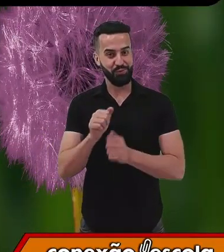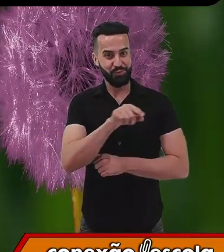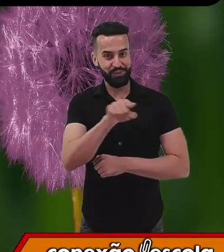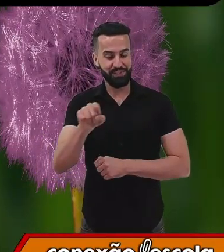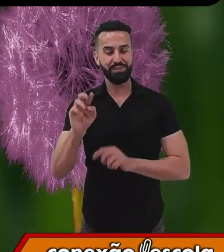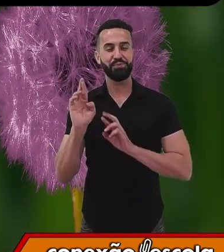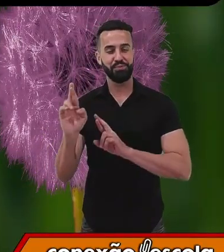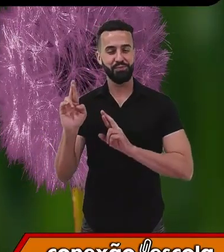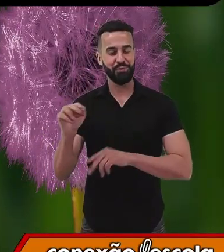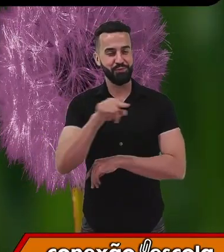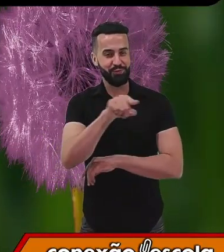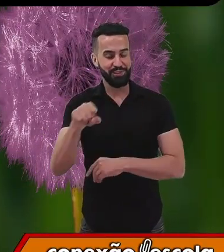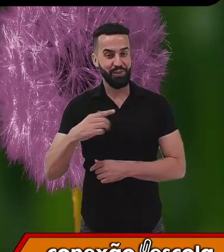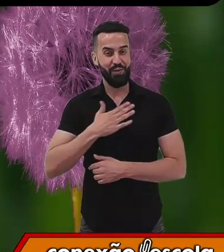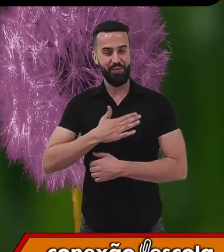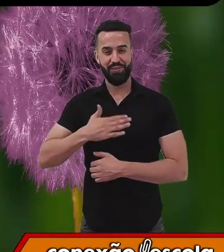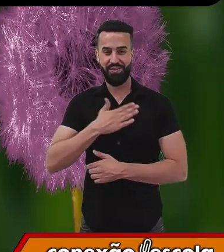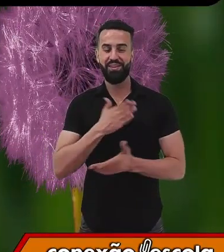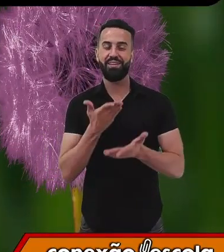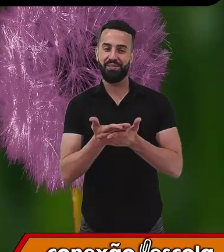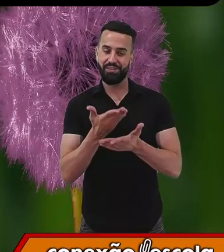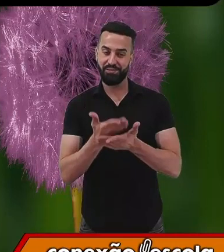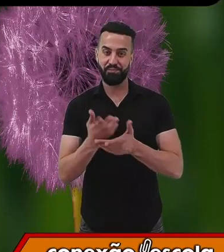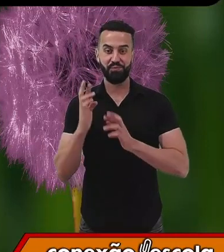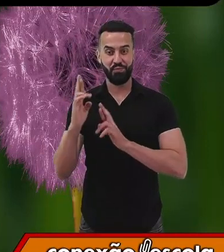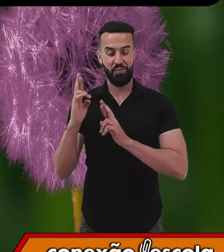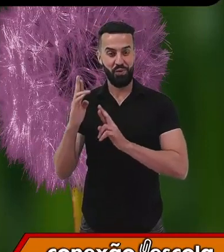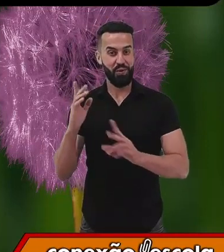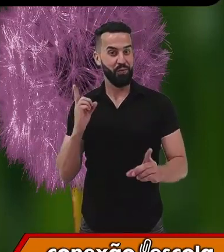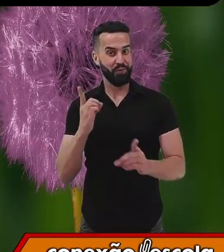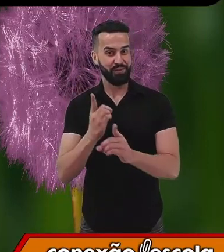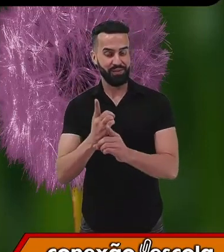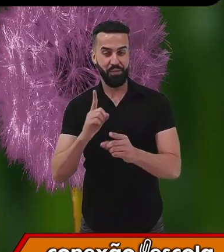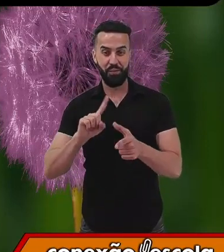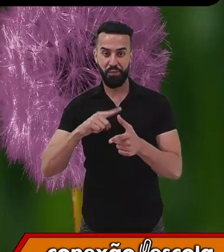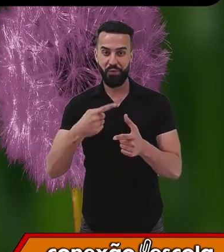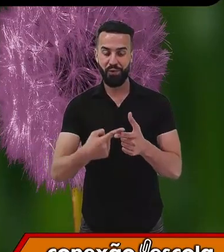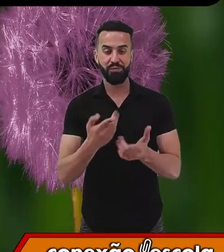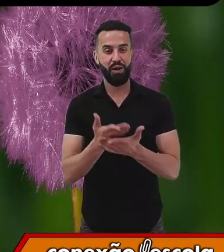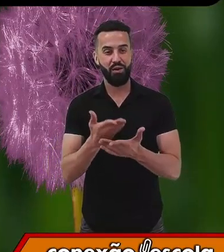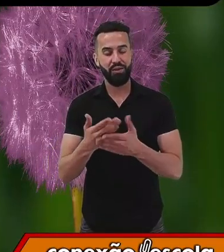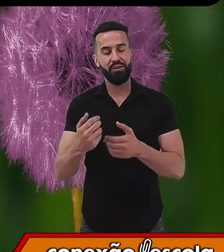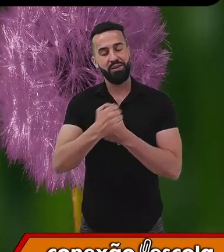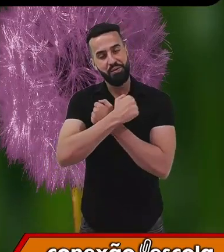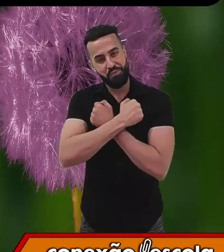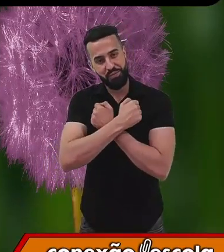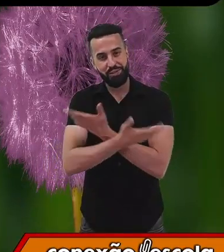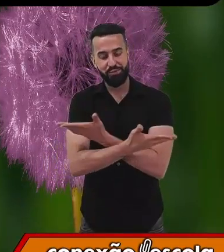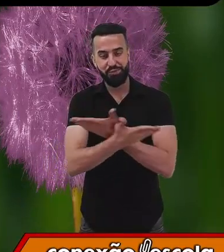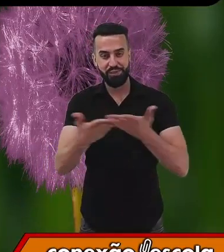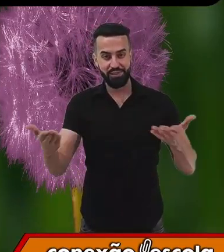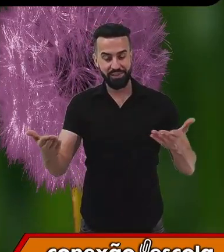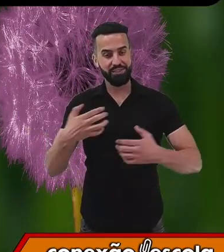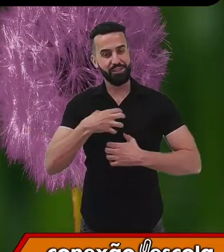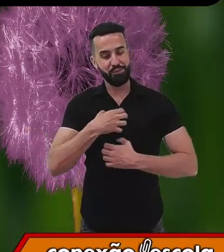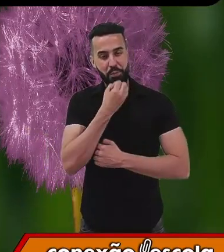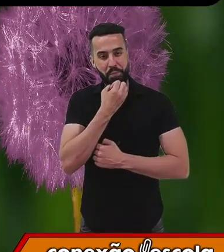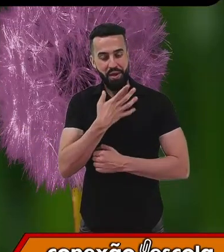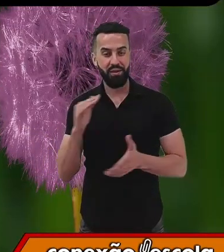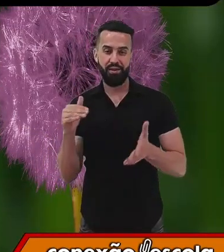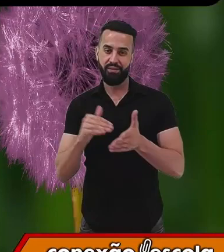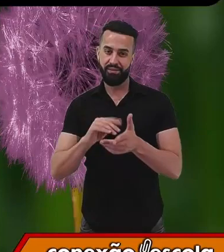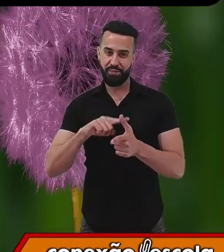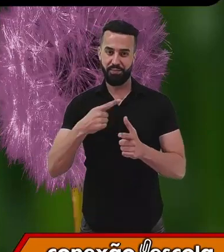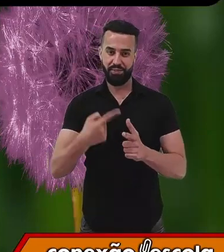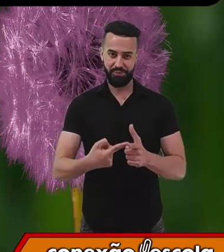espero que você tenha gostado da aula e espero também encontrá-lo na próxima aula. Um grande abraço, fique bem e até mais!